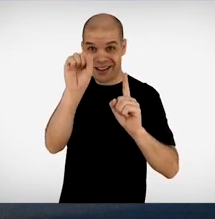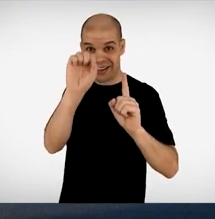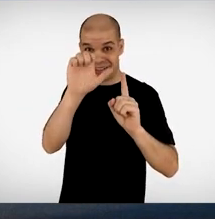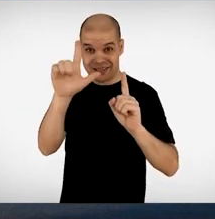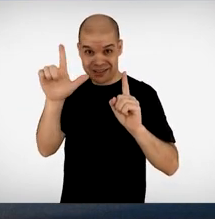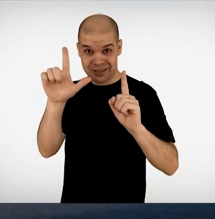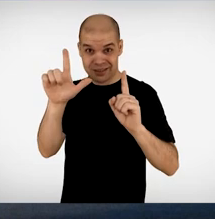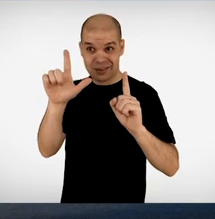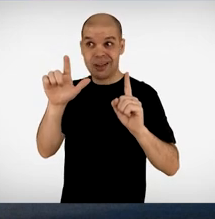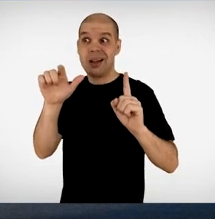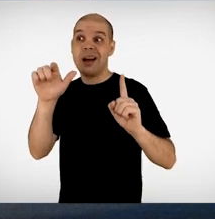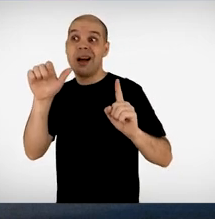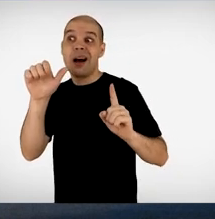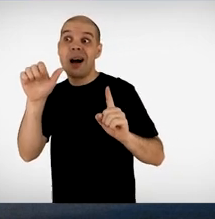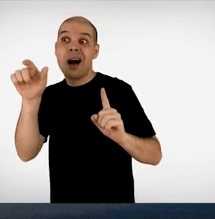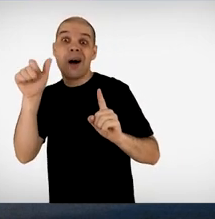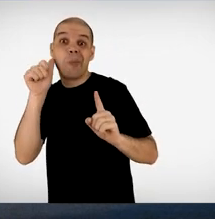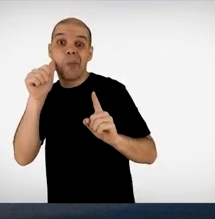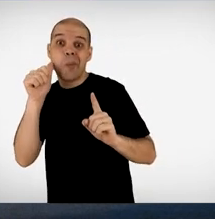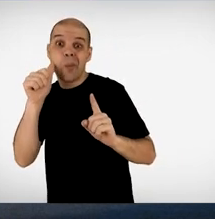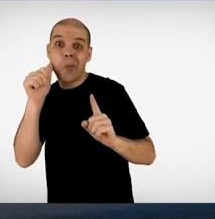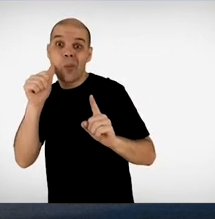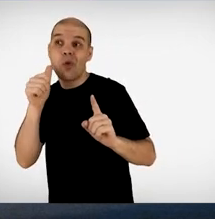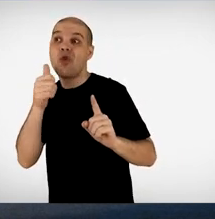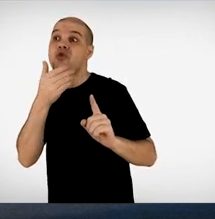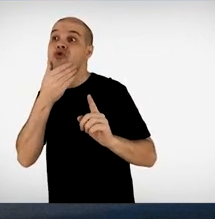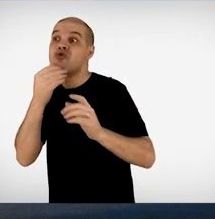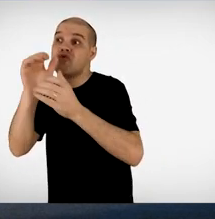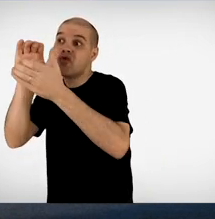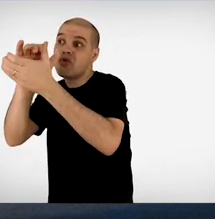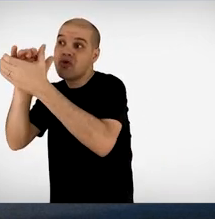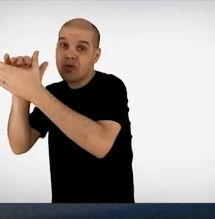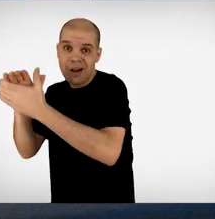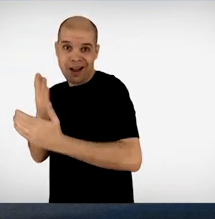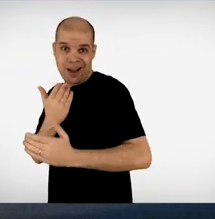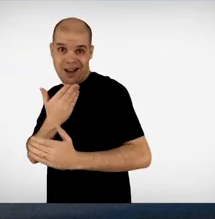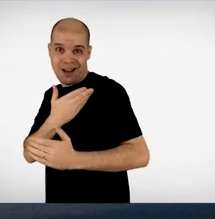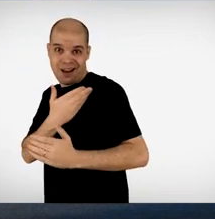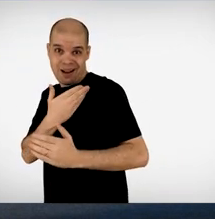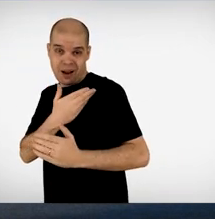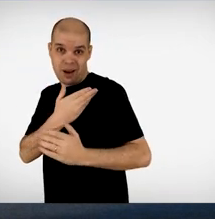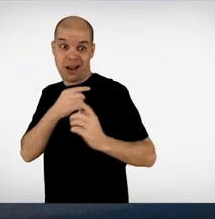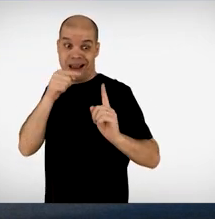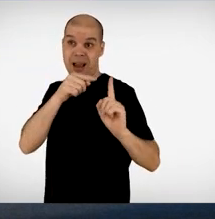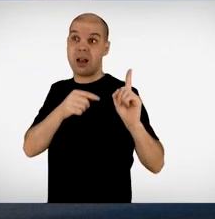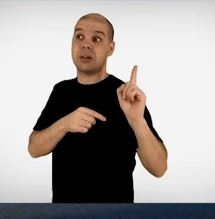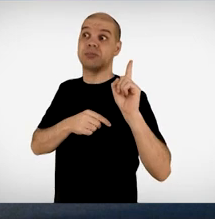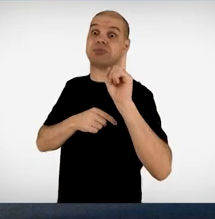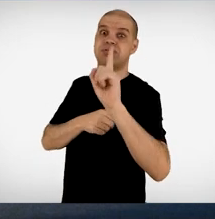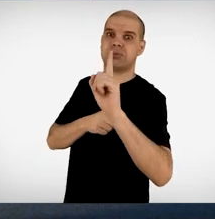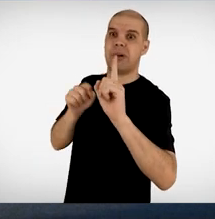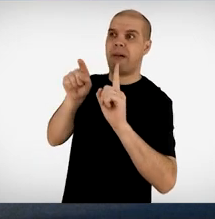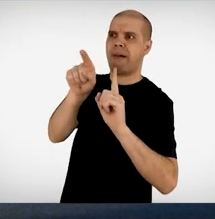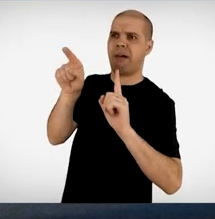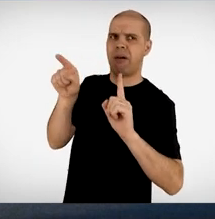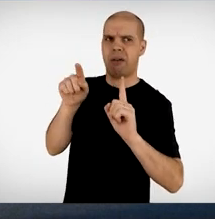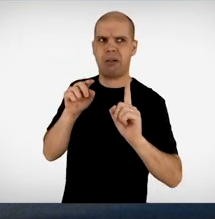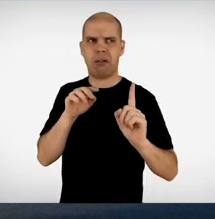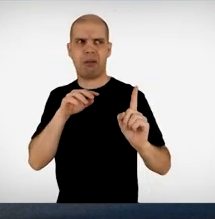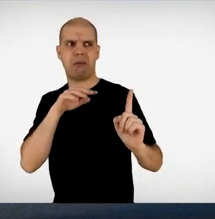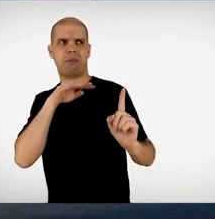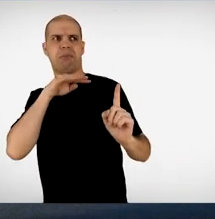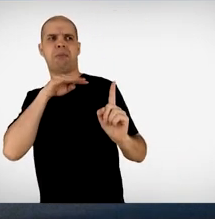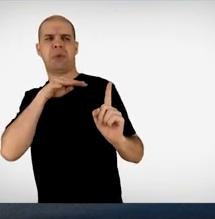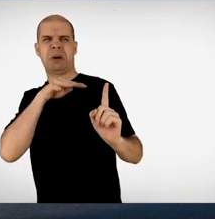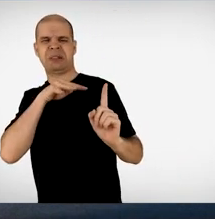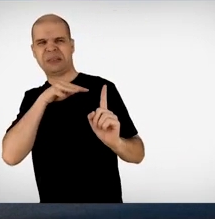Axel. E aí tem aquela cena daquela criança correndo, aquela mãe correndo atrás daquela criança. Eu acho que essa cena grita